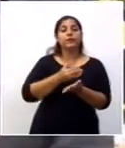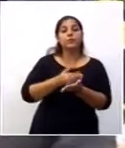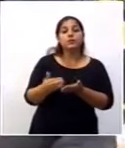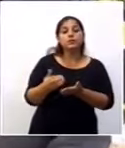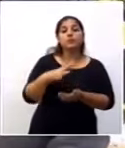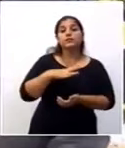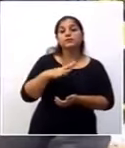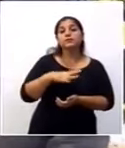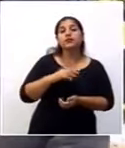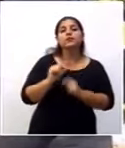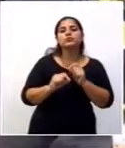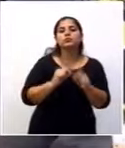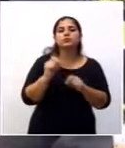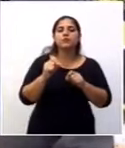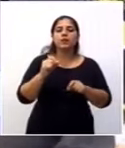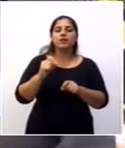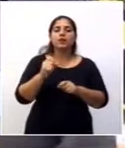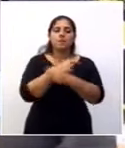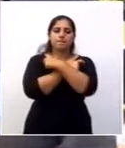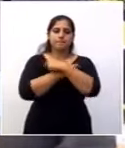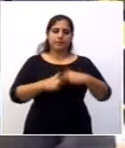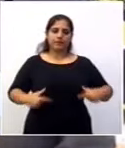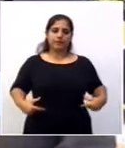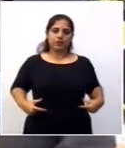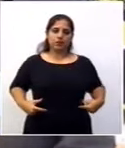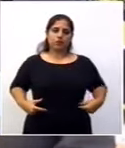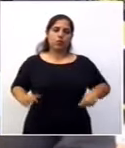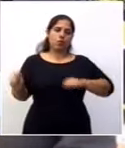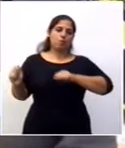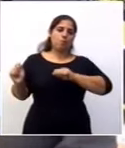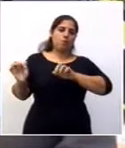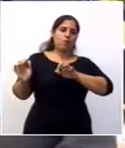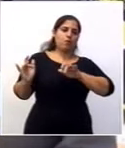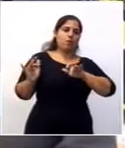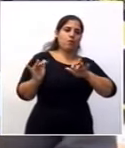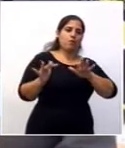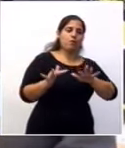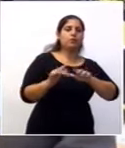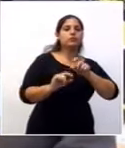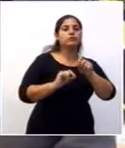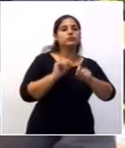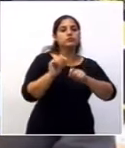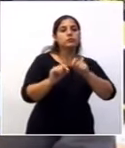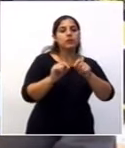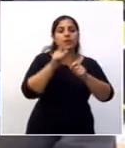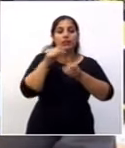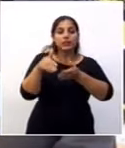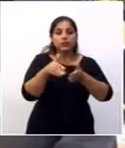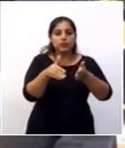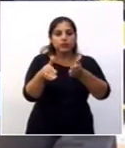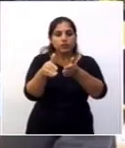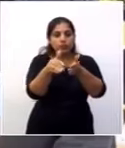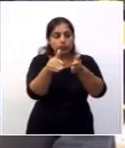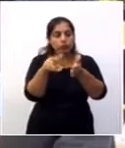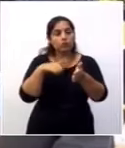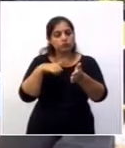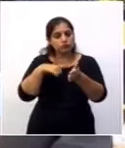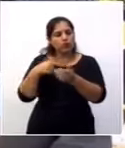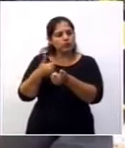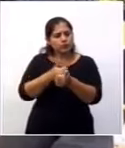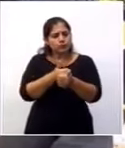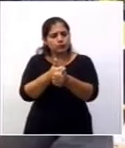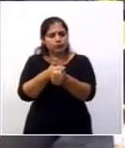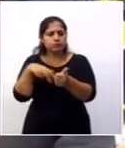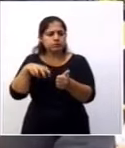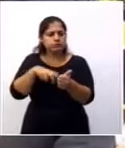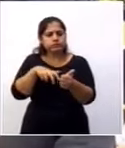Preto começou com a chegada dos bandeirantes através da nascente do Rio das Velhas, que eles vieram seguindo,